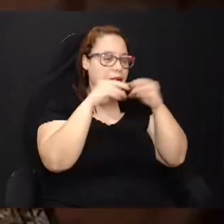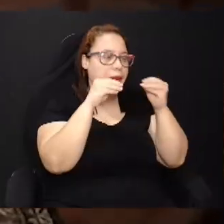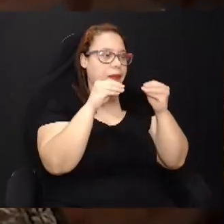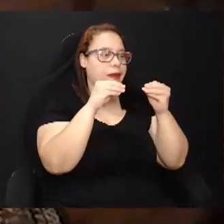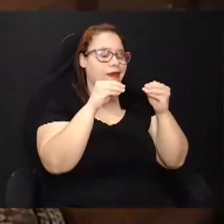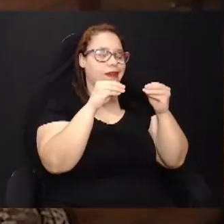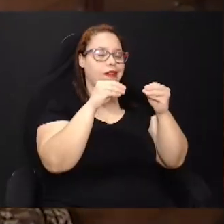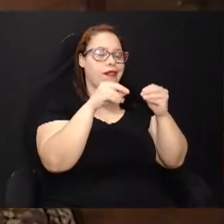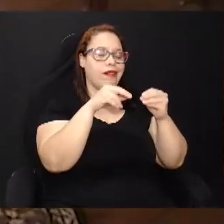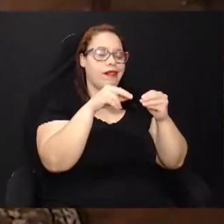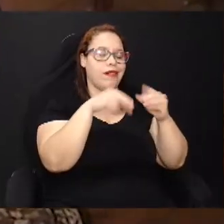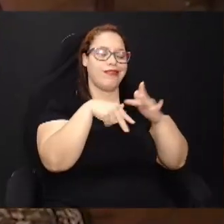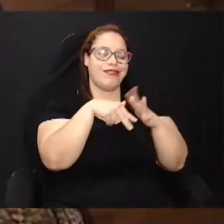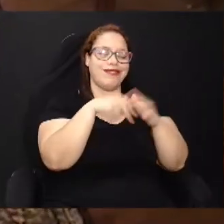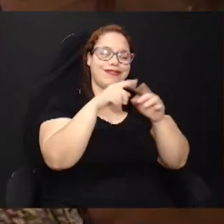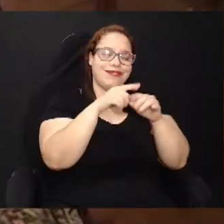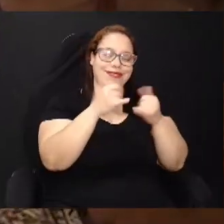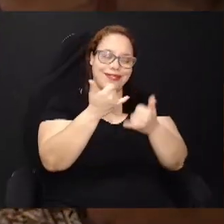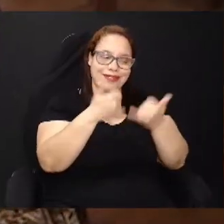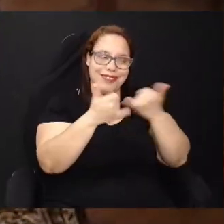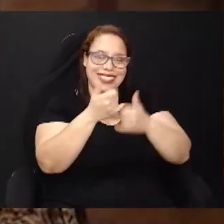alegres, comentavam, ficavam muito